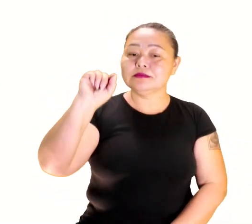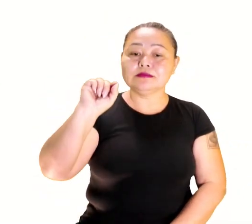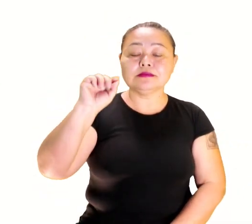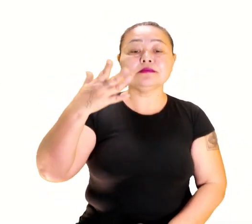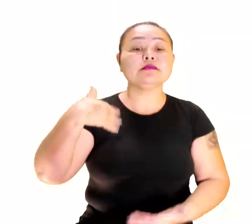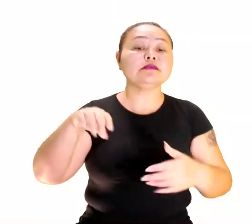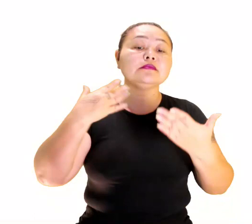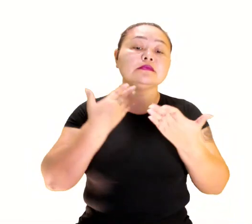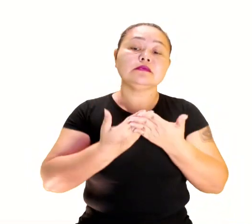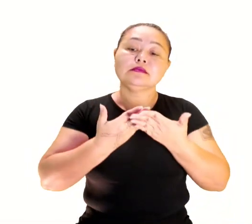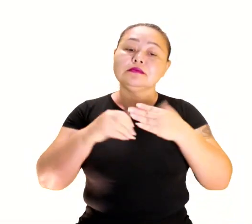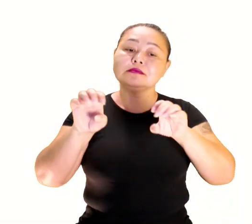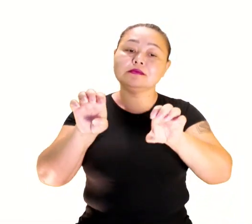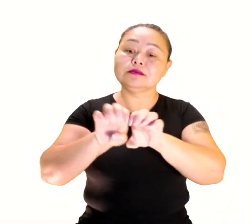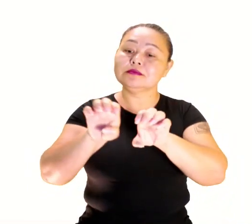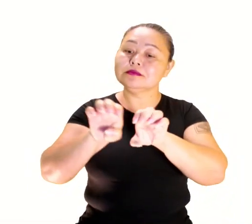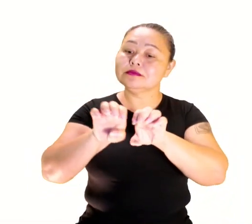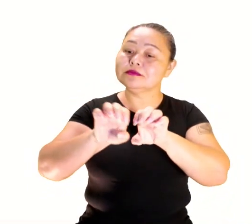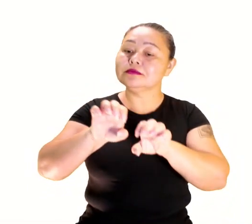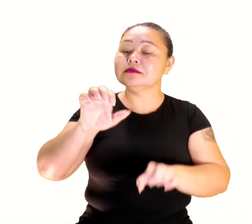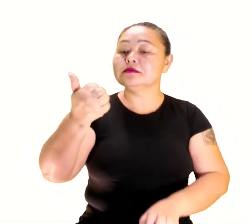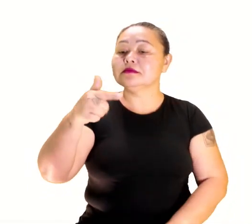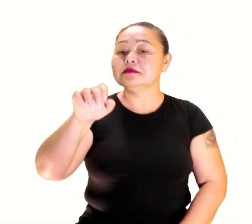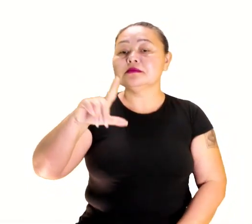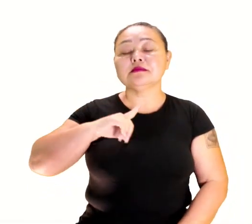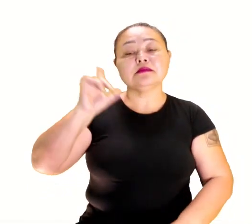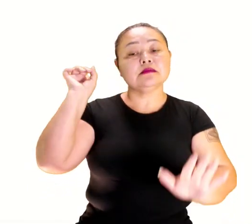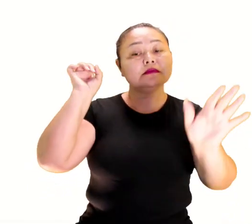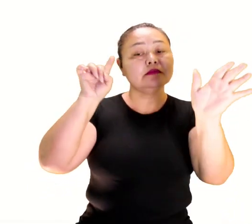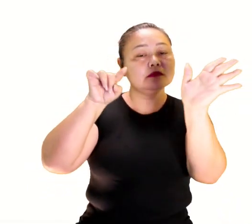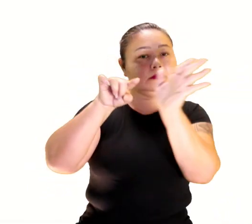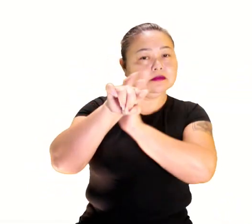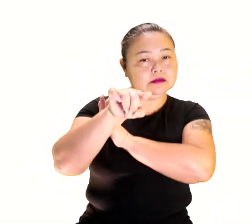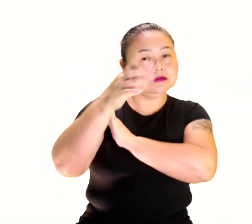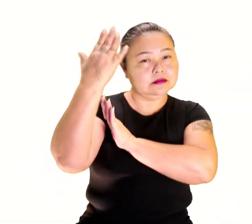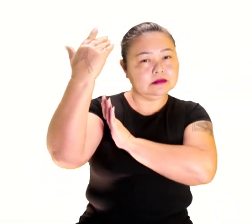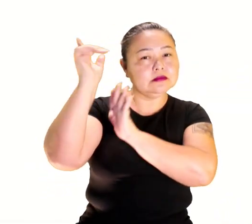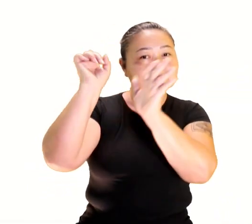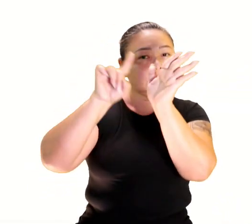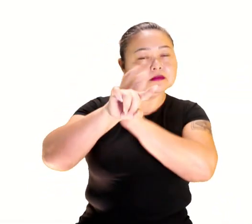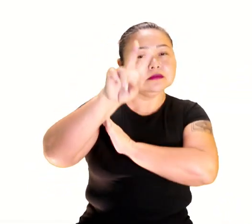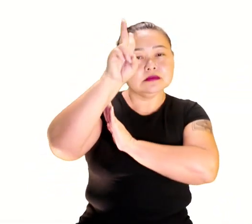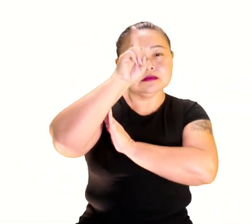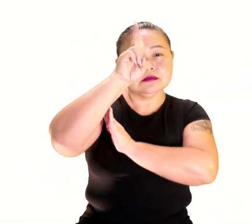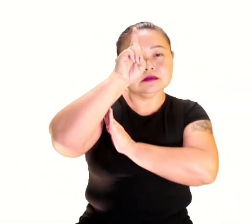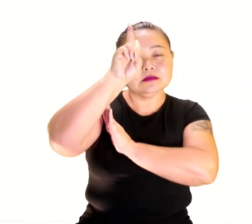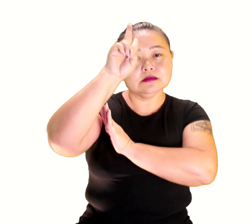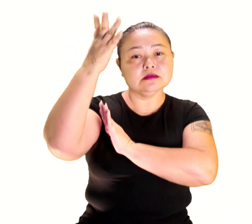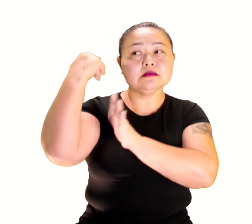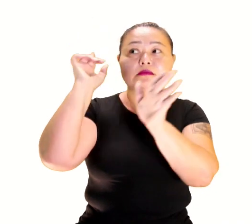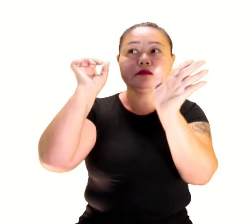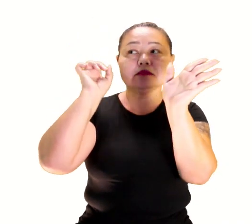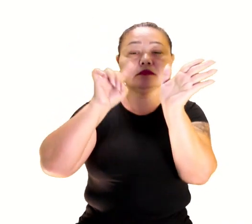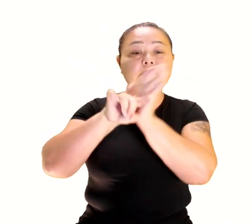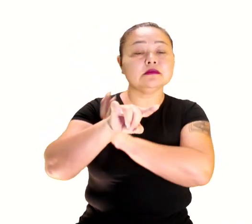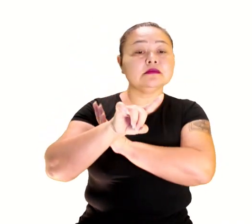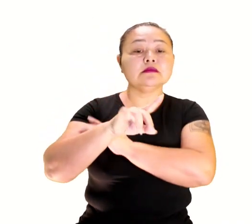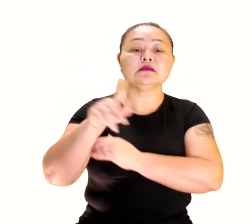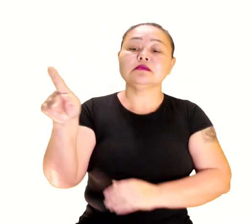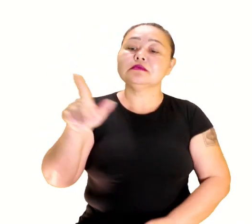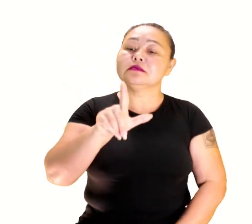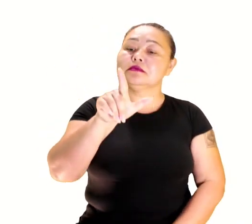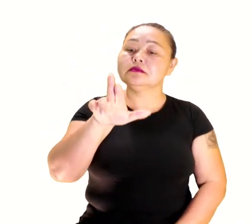das equações do primeiro grau, lá vem a perguntinha, né? Lembra da pergunta anterior? Qual é a pergunta anterior? Vamos ver, a professora Lúcia tá